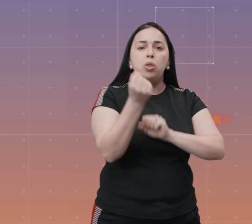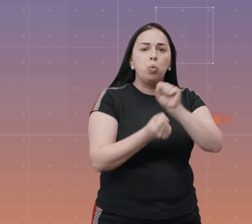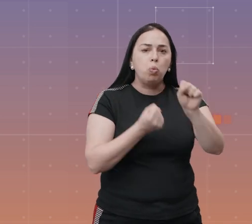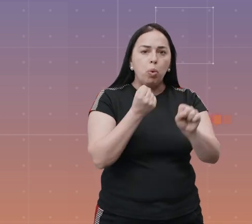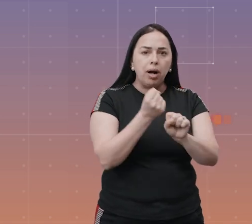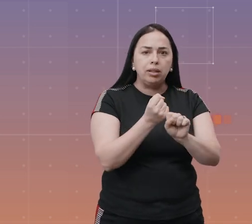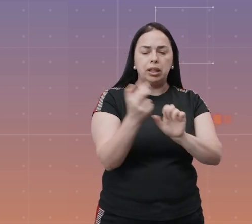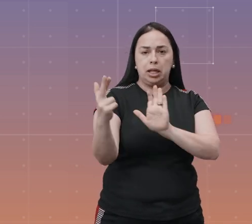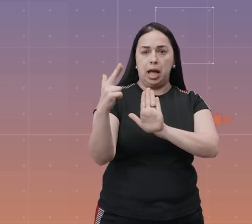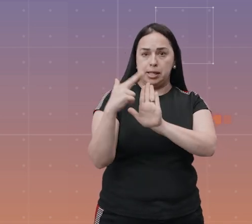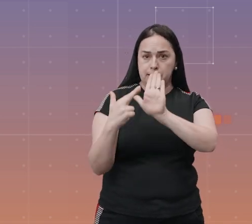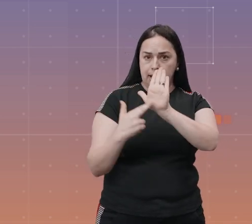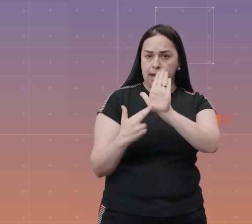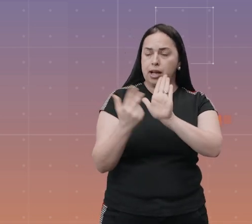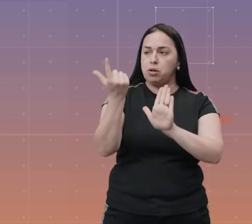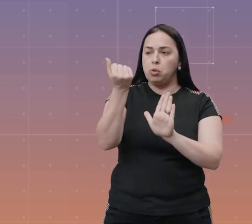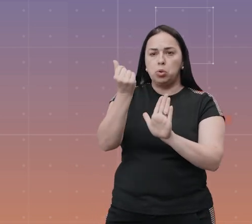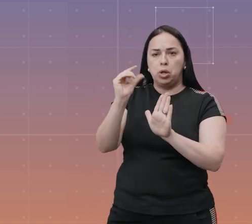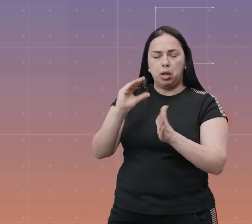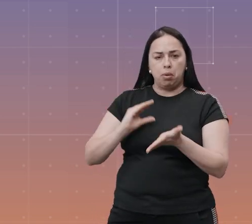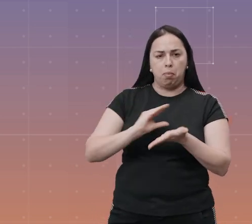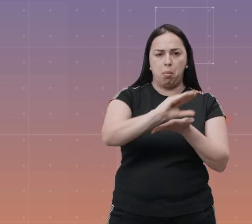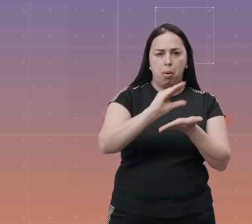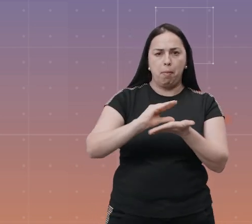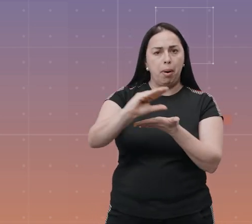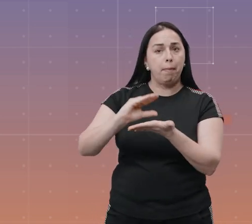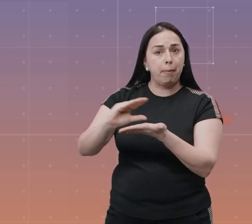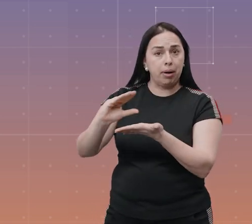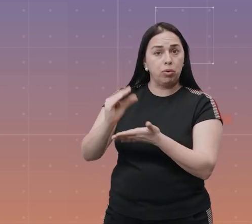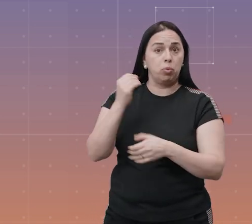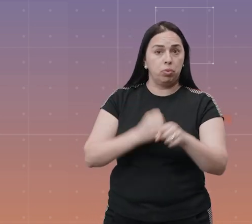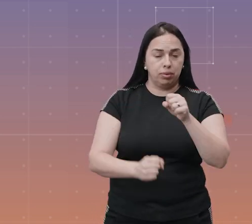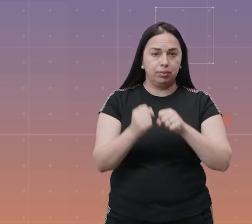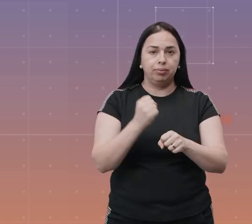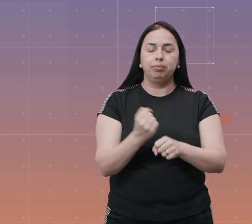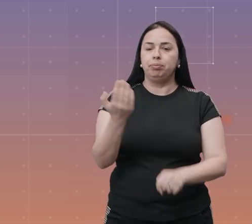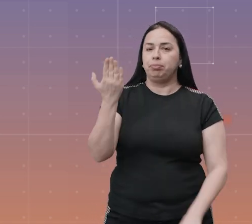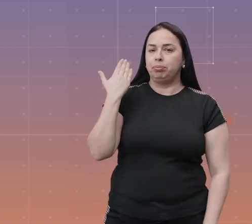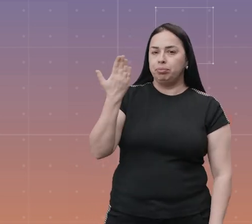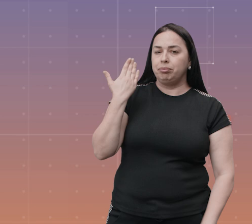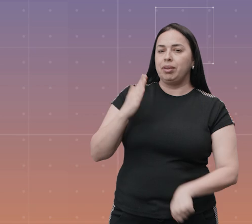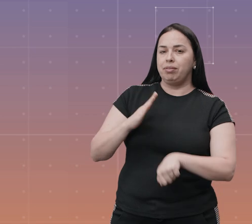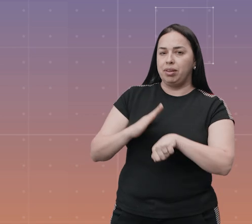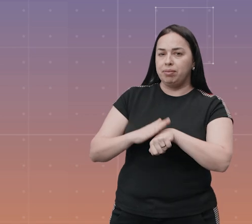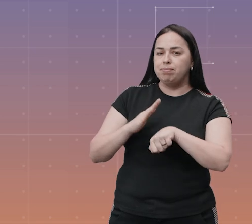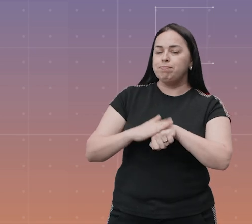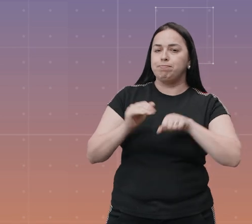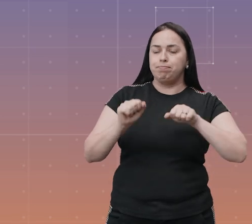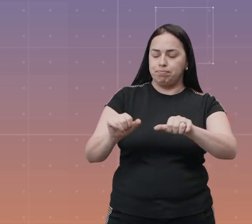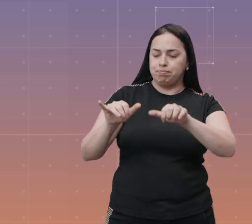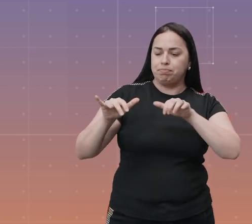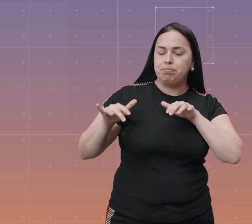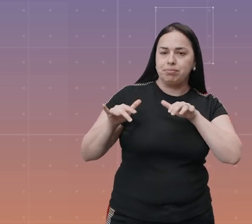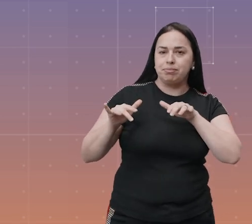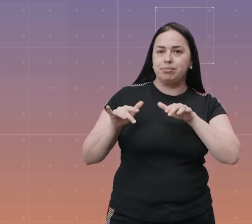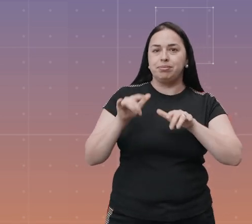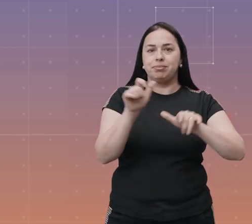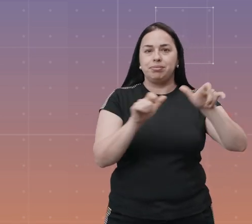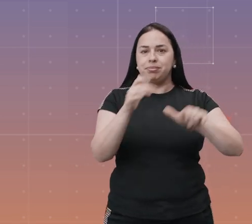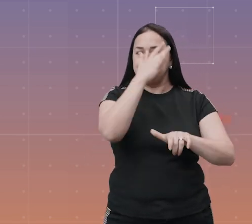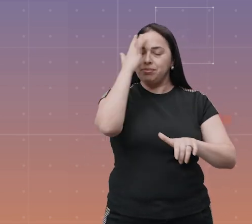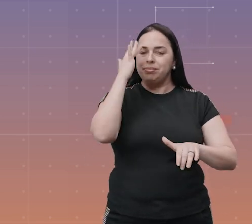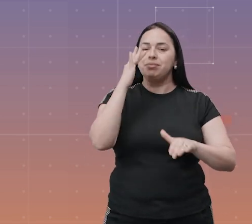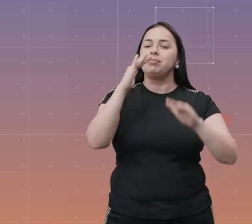que estabelece como o orçamento do município vai ser usado em 2025. No ano passado, foi realizada uma